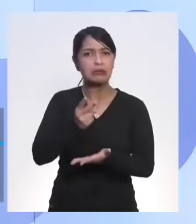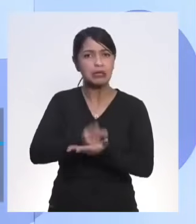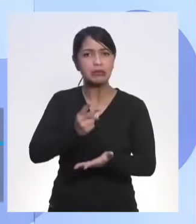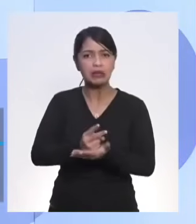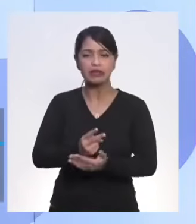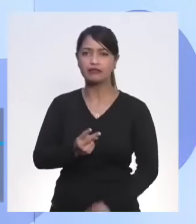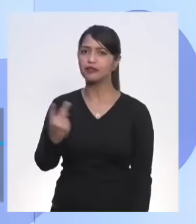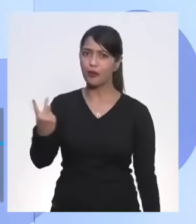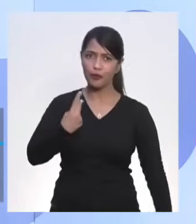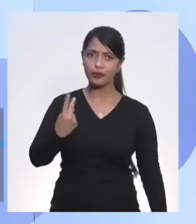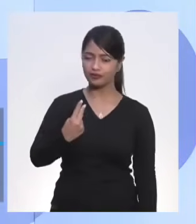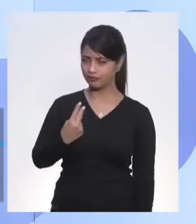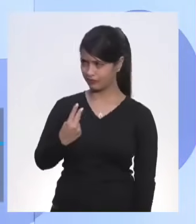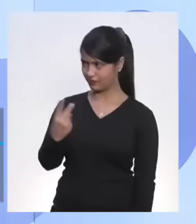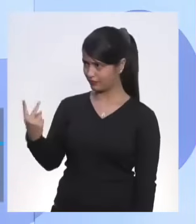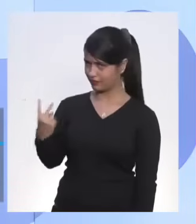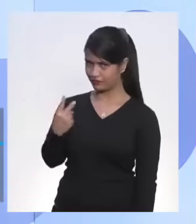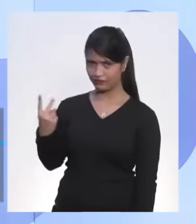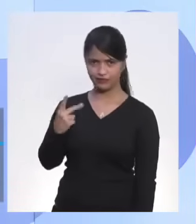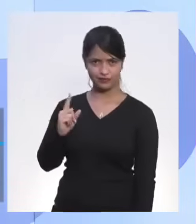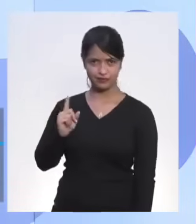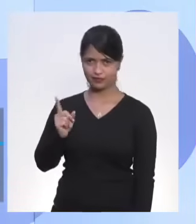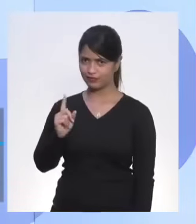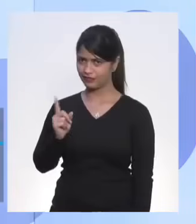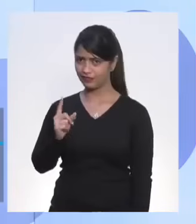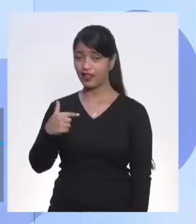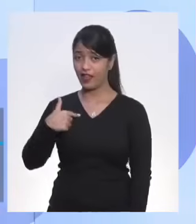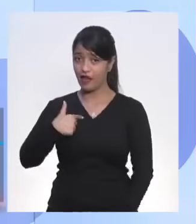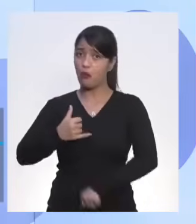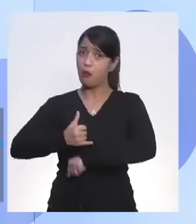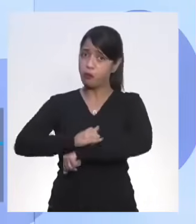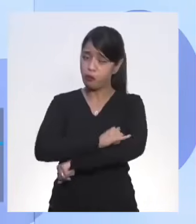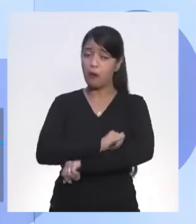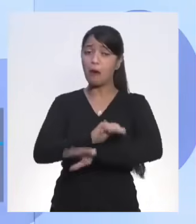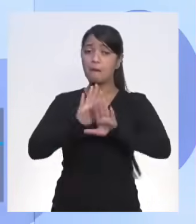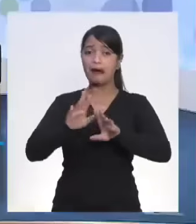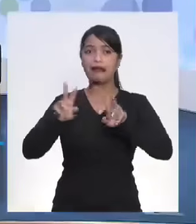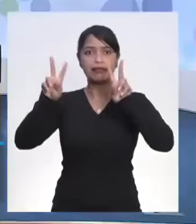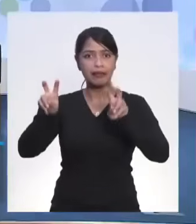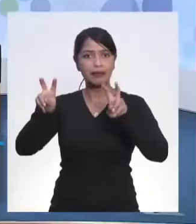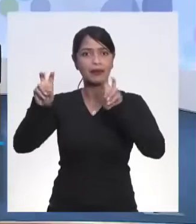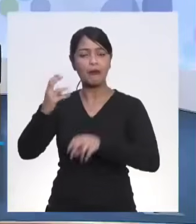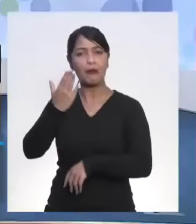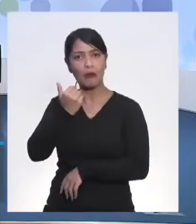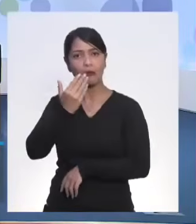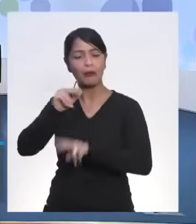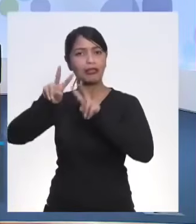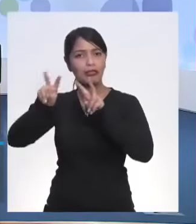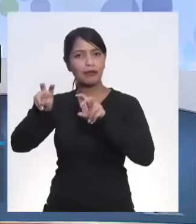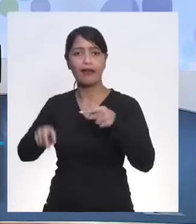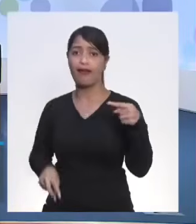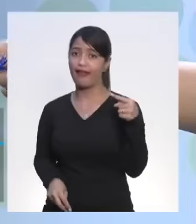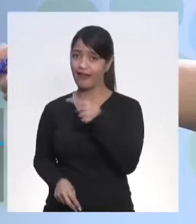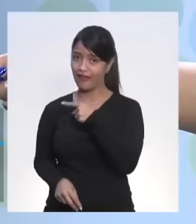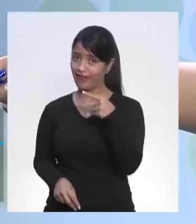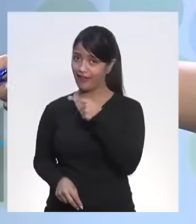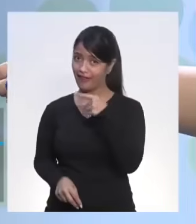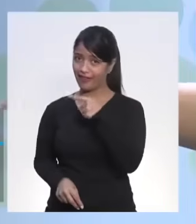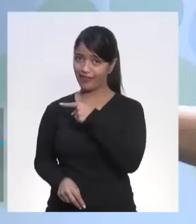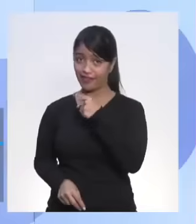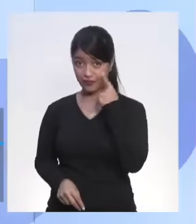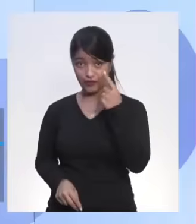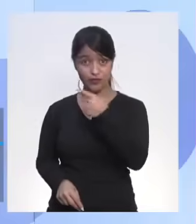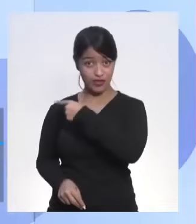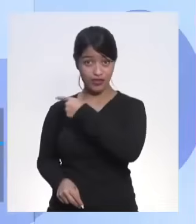Vocês perceberam que quem começa com esse... A gordinha sou eu. Mas quem começa com essa conversa... Ó, tá todo mundo vendo?